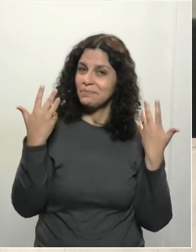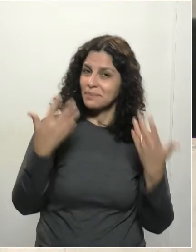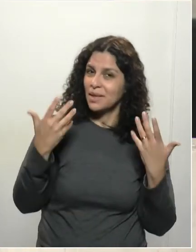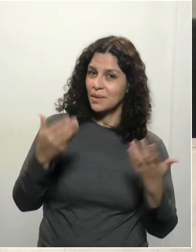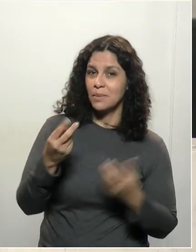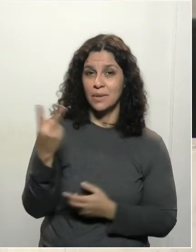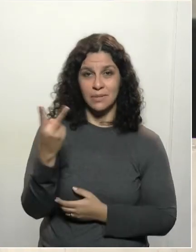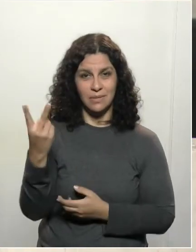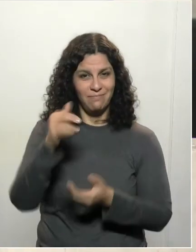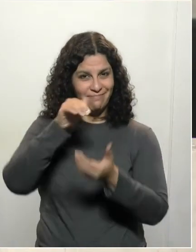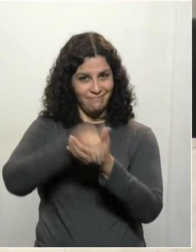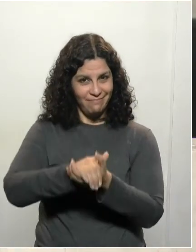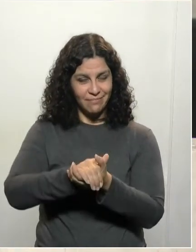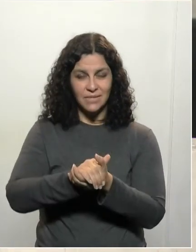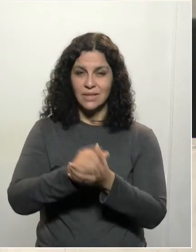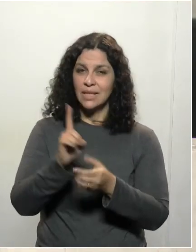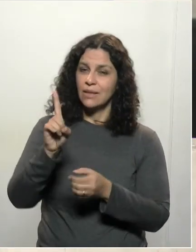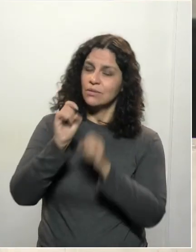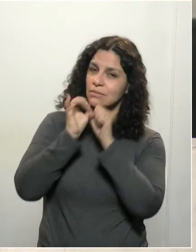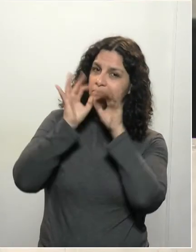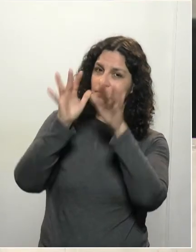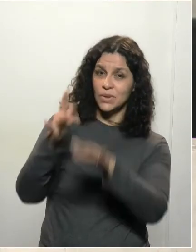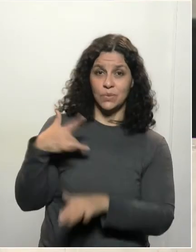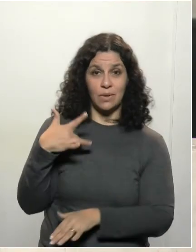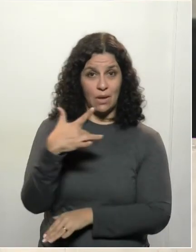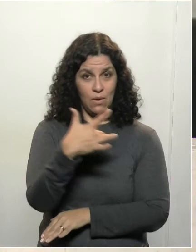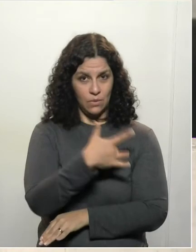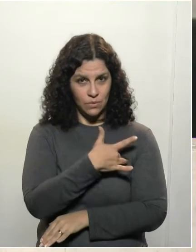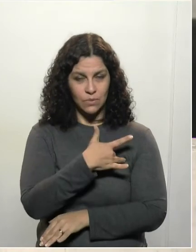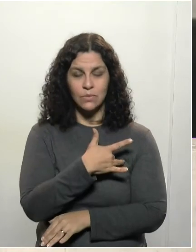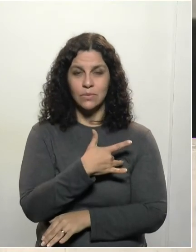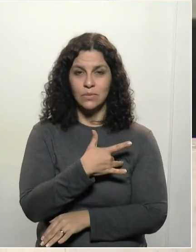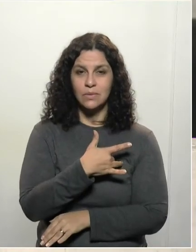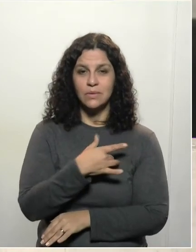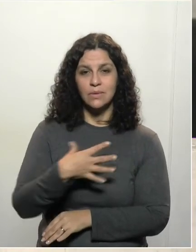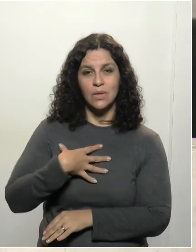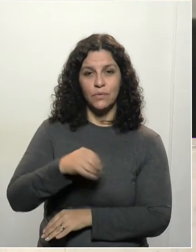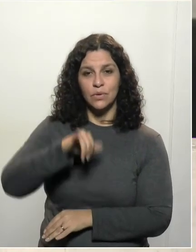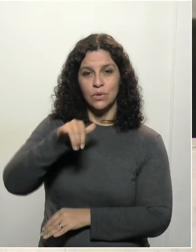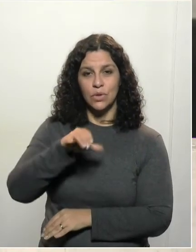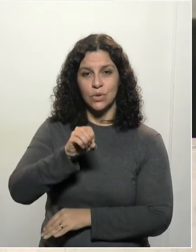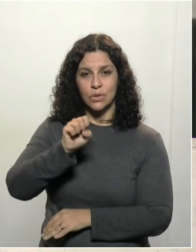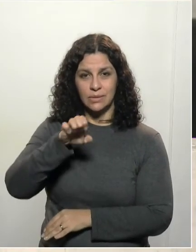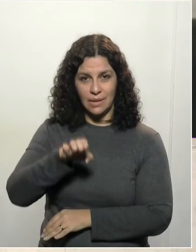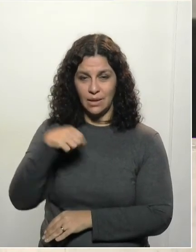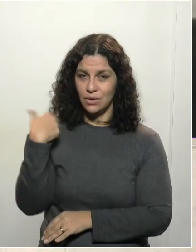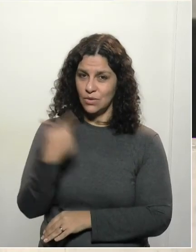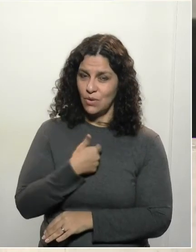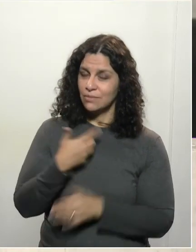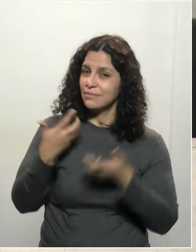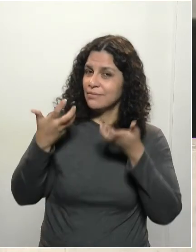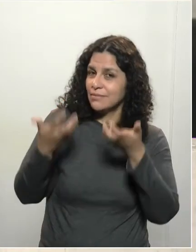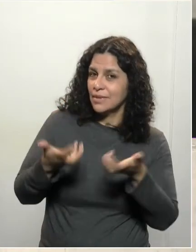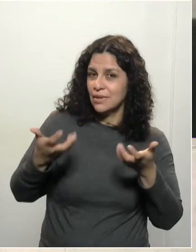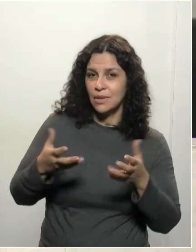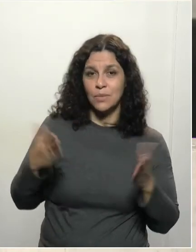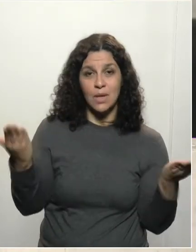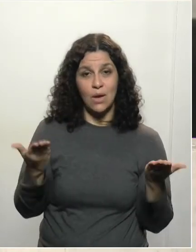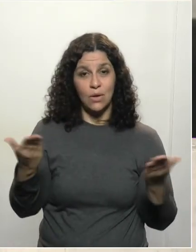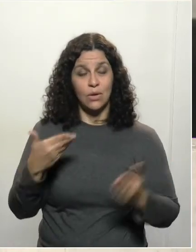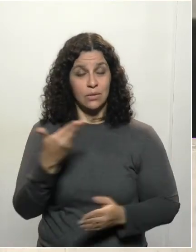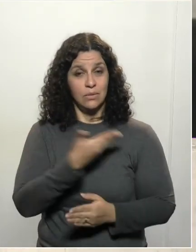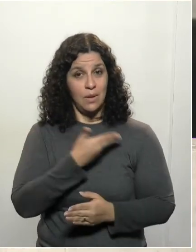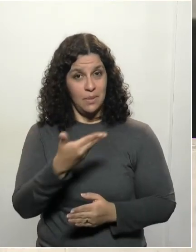ao casal, que Deus dê muita saúde ao José Henrique, é o que desejamos ao nosso